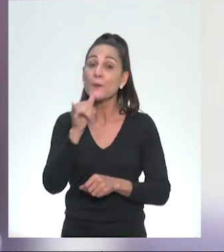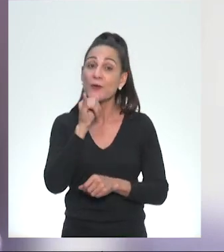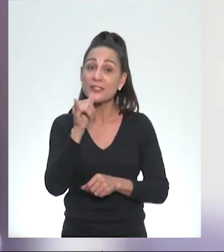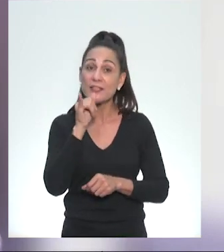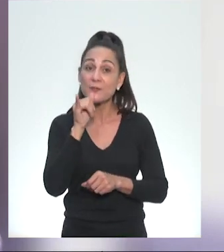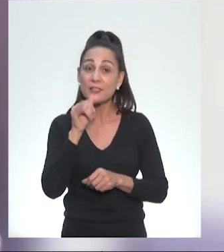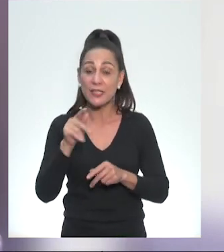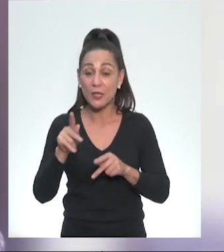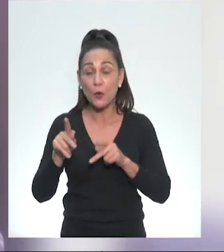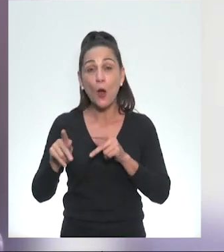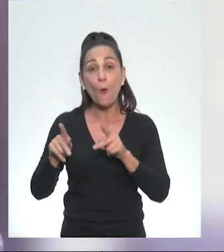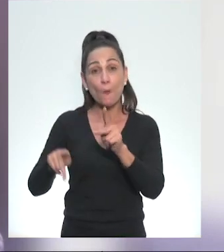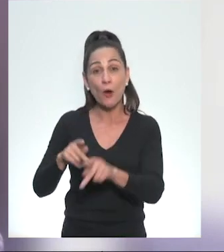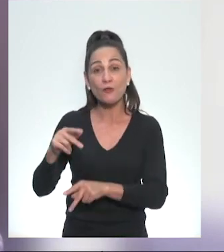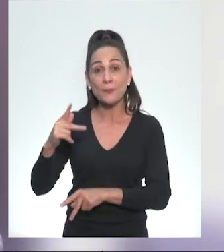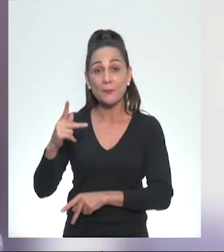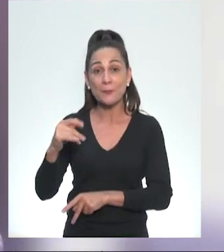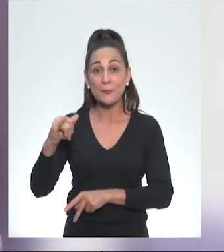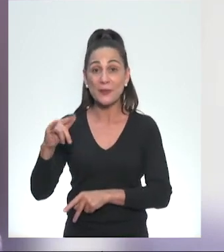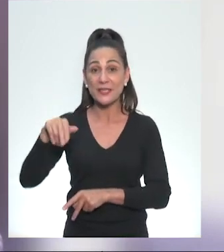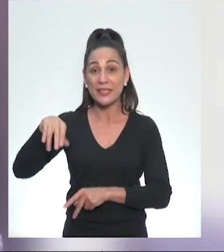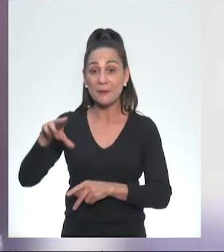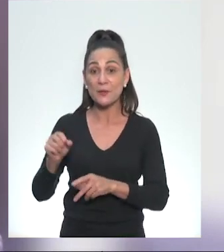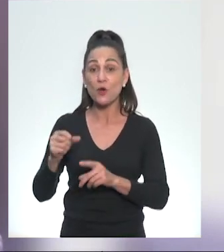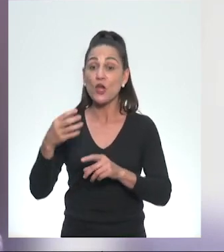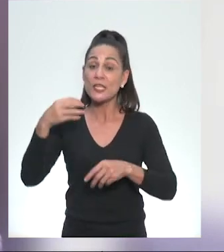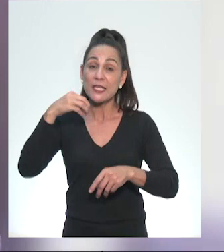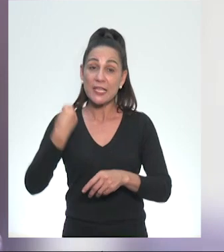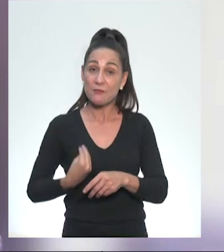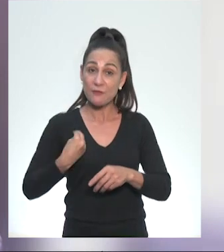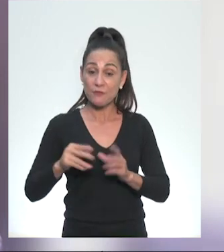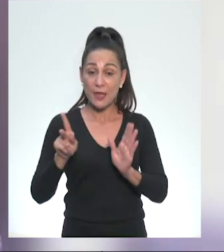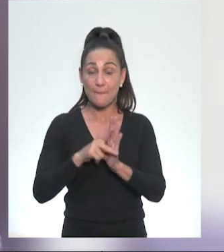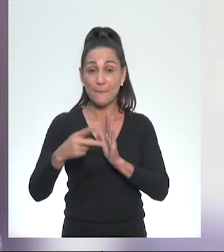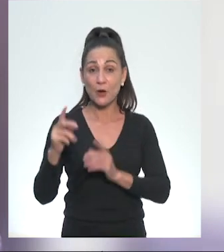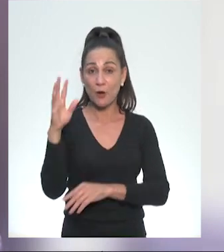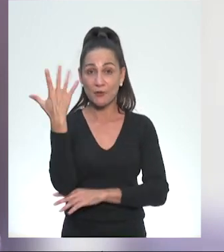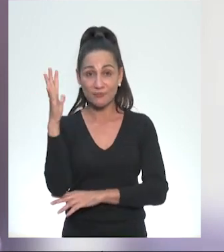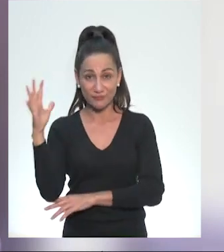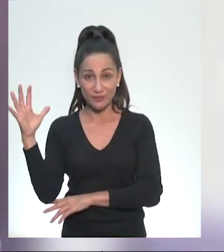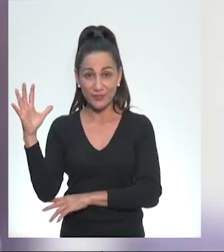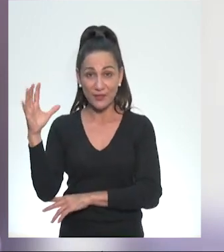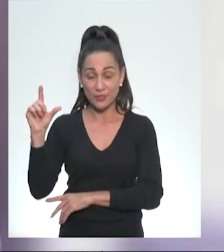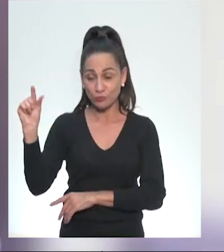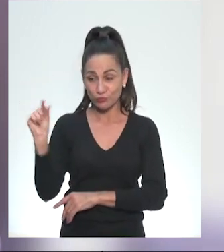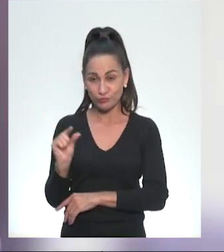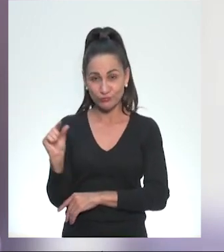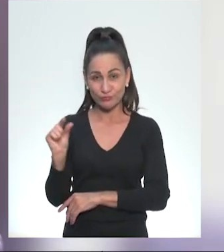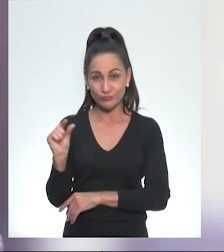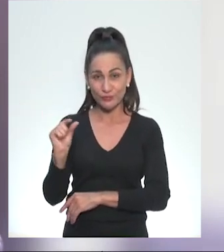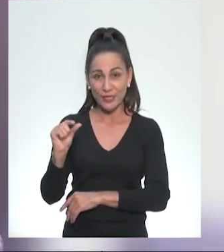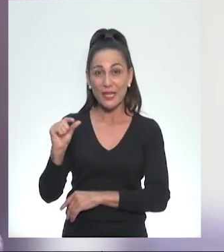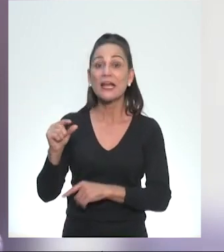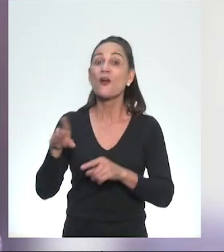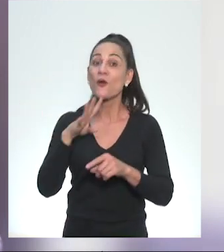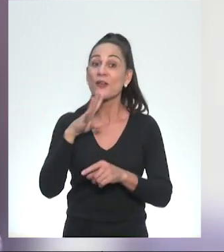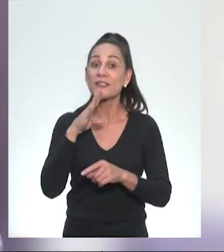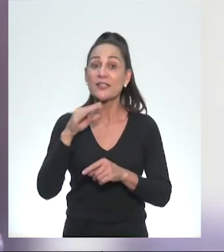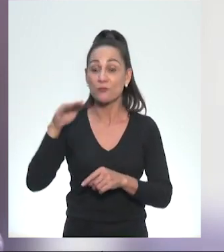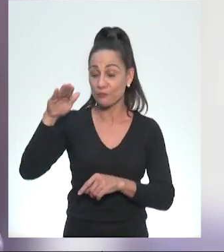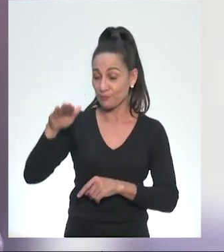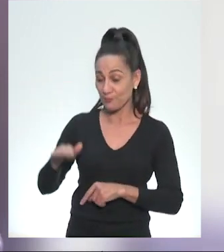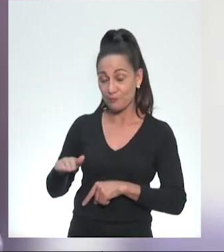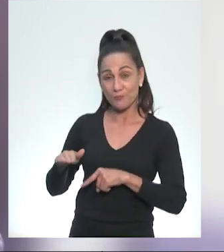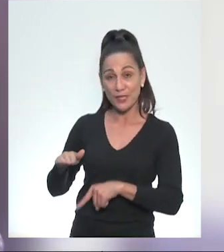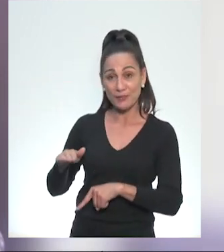tem aí os pigmeus, que é um grupo que vivia nas florestas, né? E eles possuíam aí uma altura reduzida. Então, a gente acaba conhecendo eles